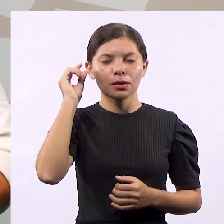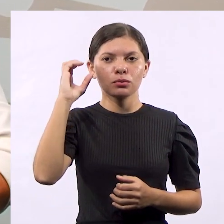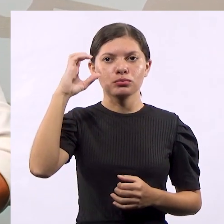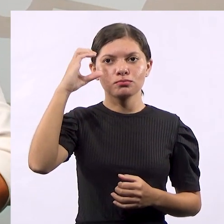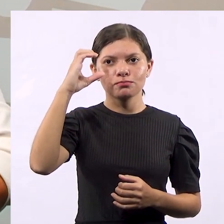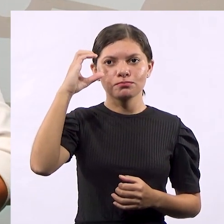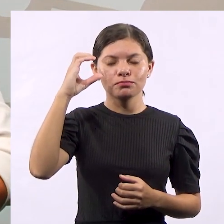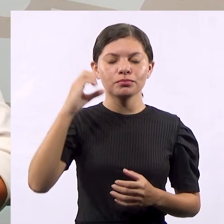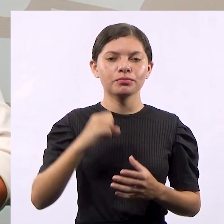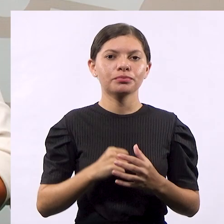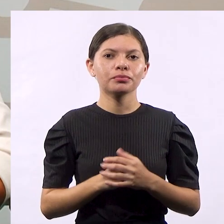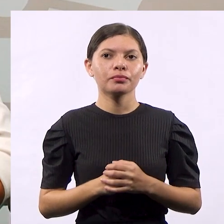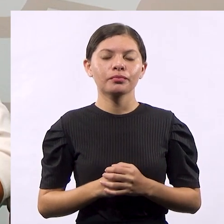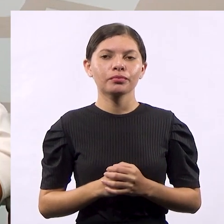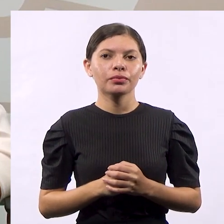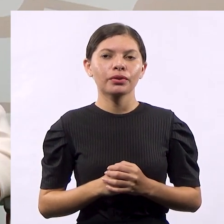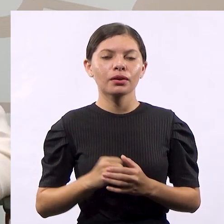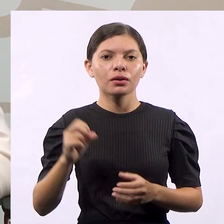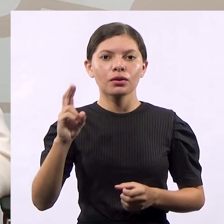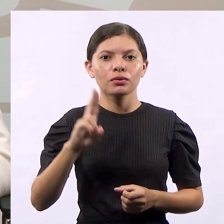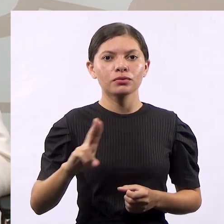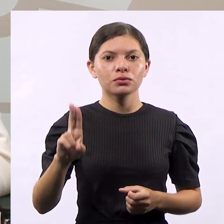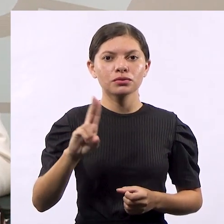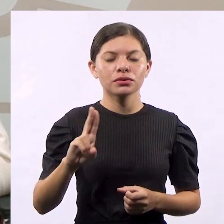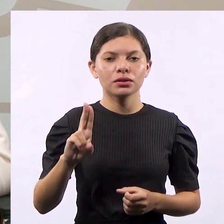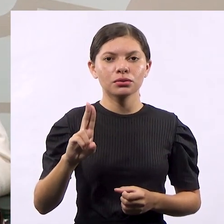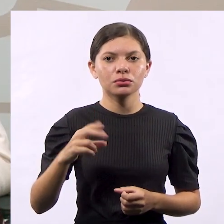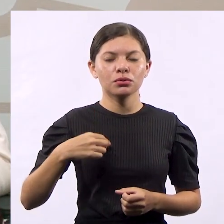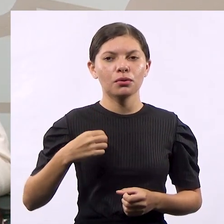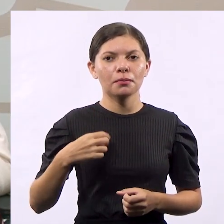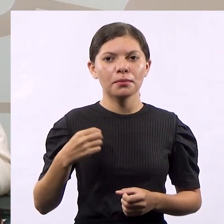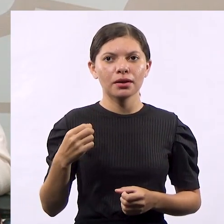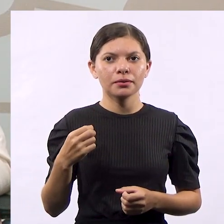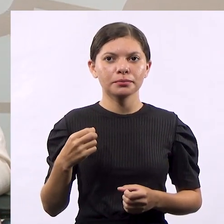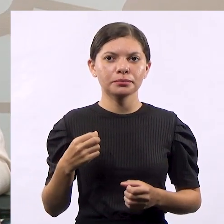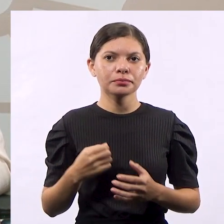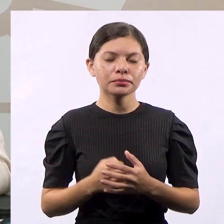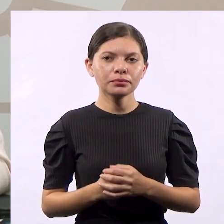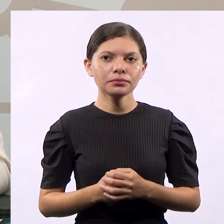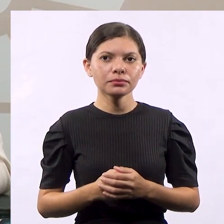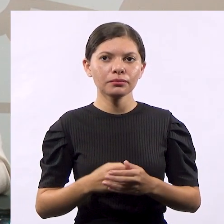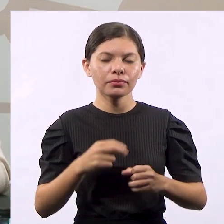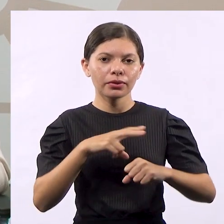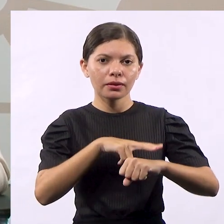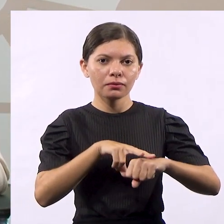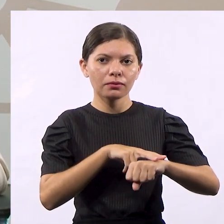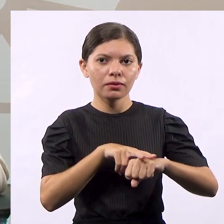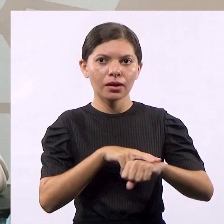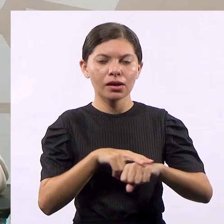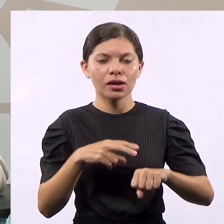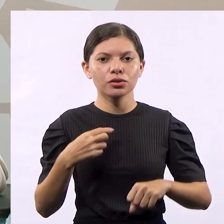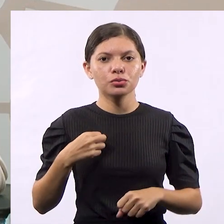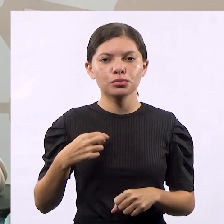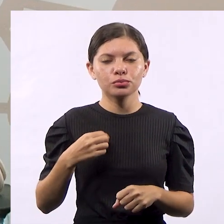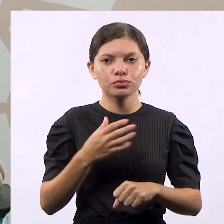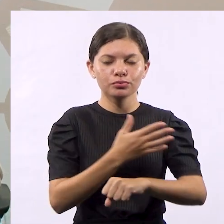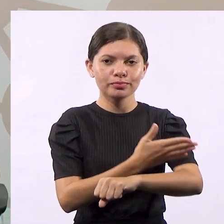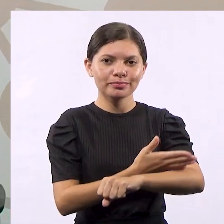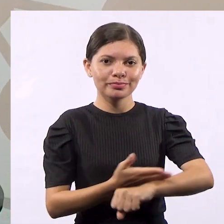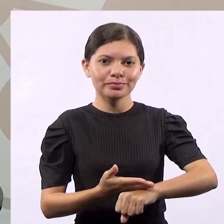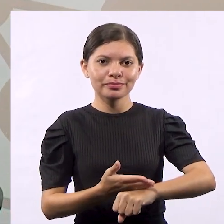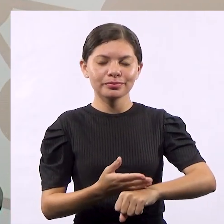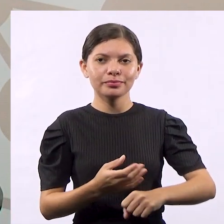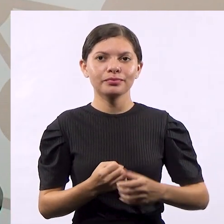altura dos ombros. Estou vestindo uma roupa verde, com uma blusinha por cima branca. E estou agora